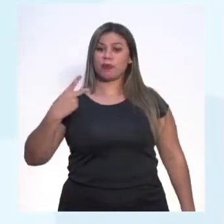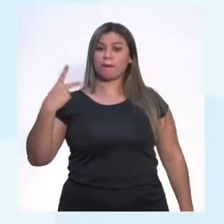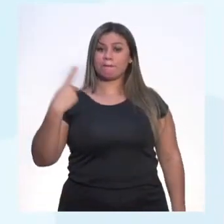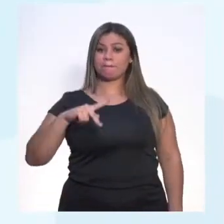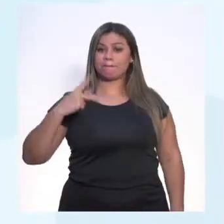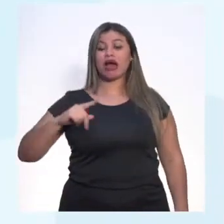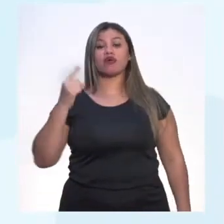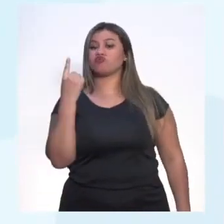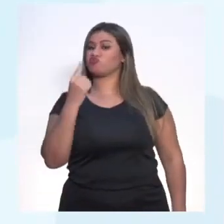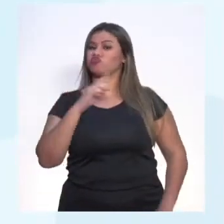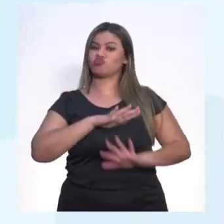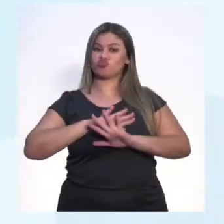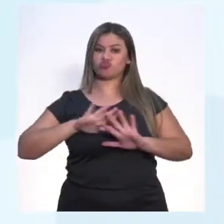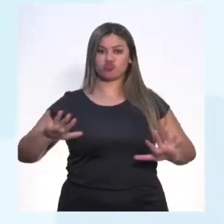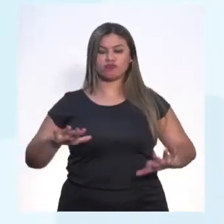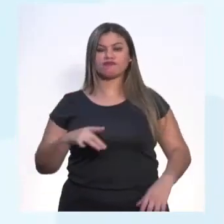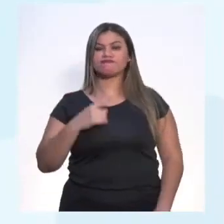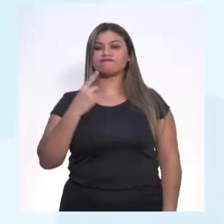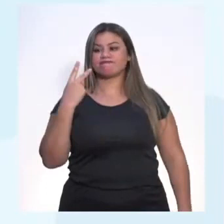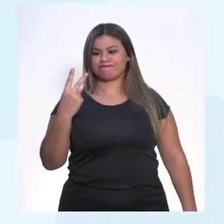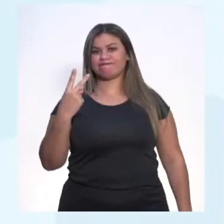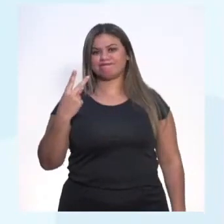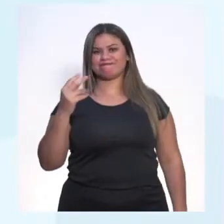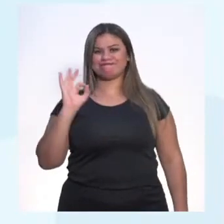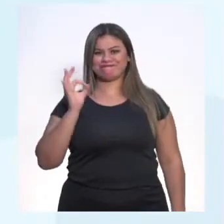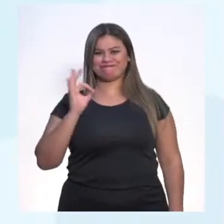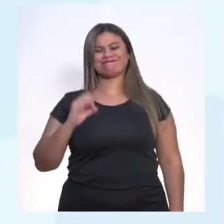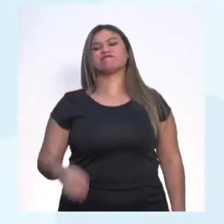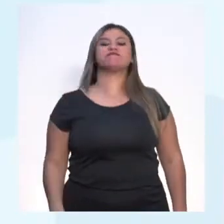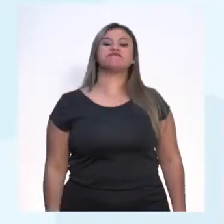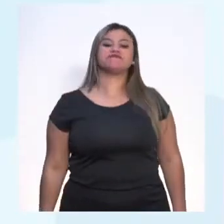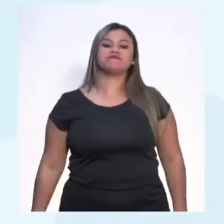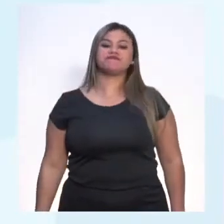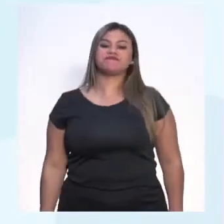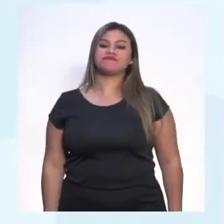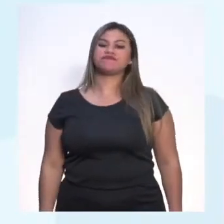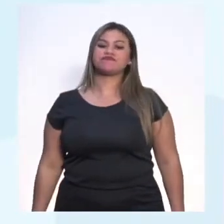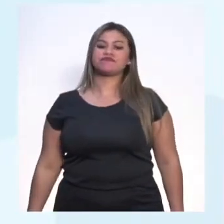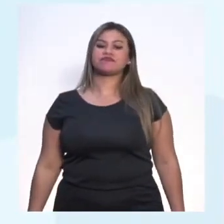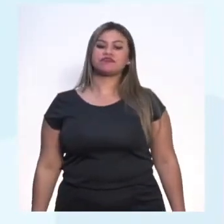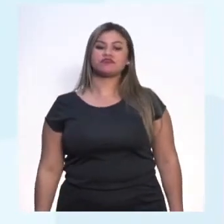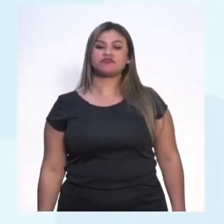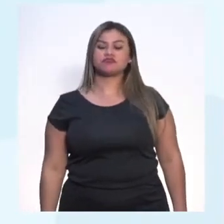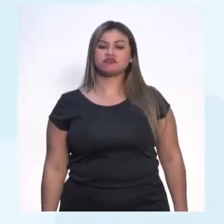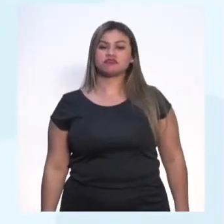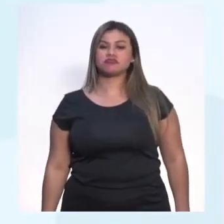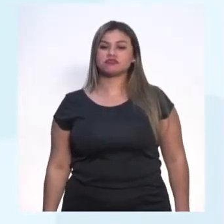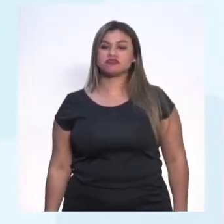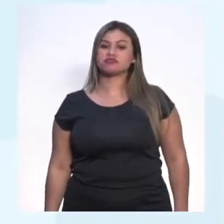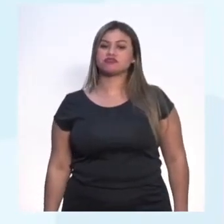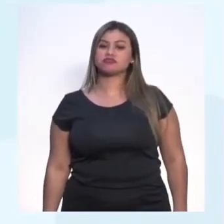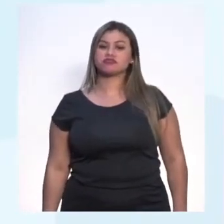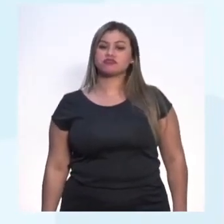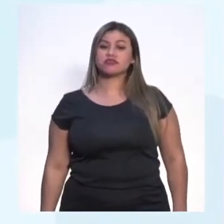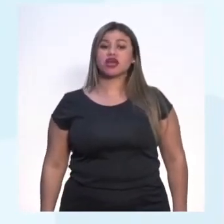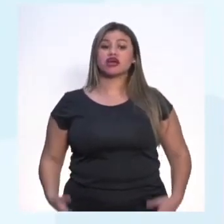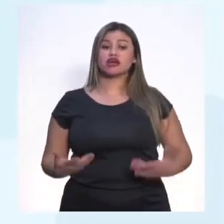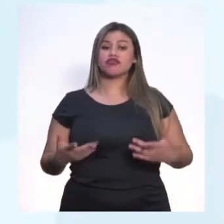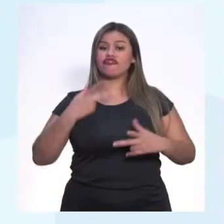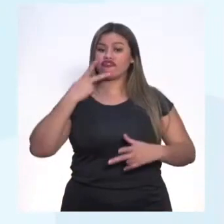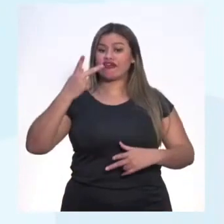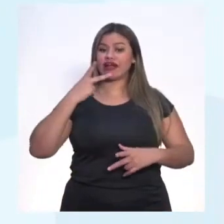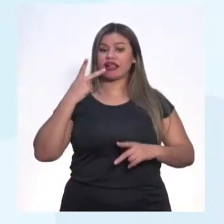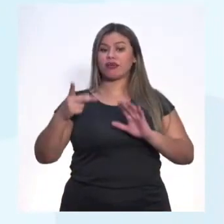não se esqueça disso. E quando a gente fala em decompor em fatores primos, nós vamos